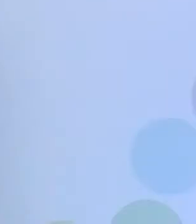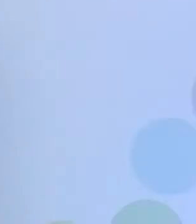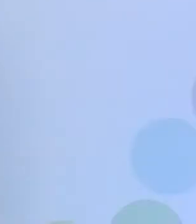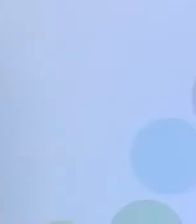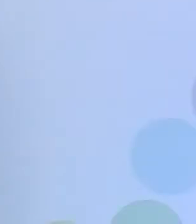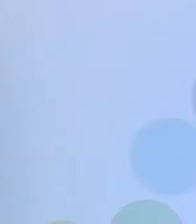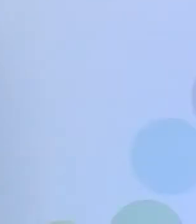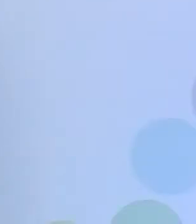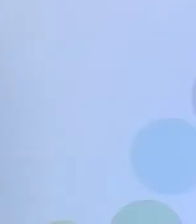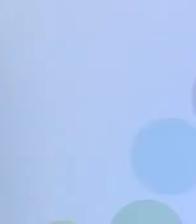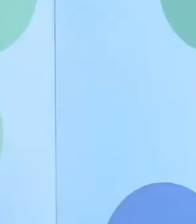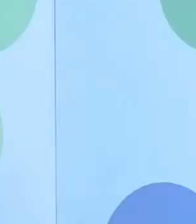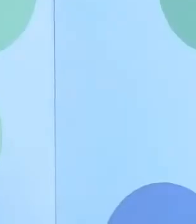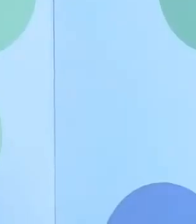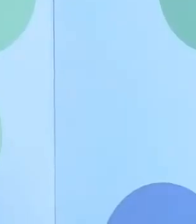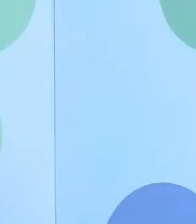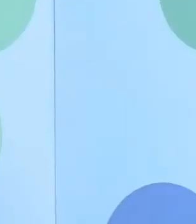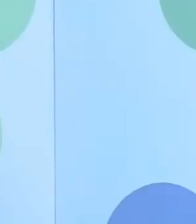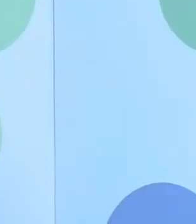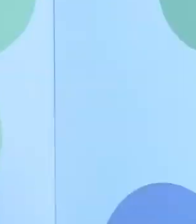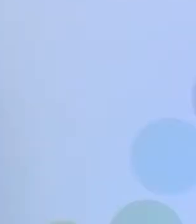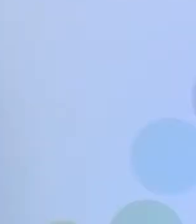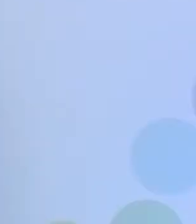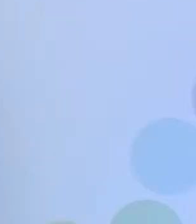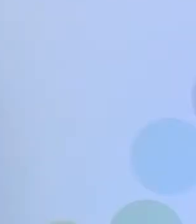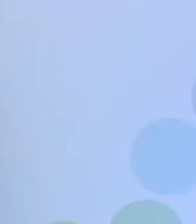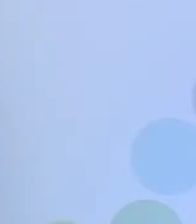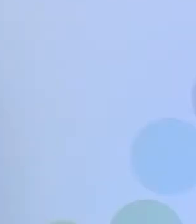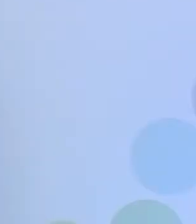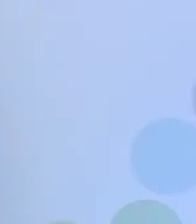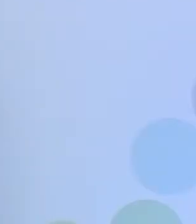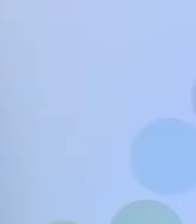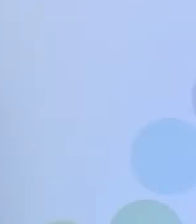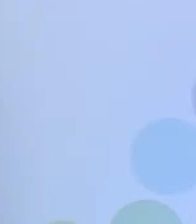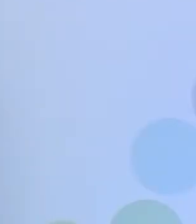Vamos voltar aí, professora Elaine? Vamos lá. O aluno Gustavo